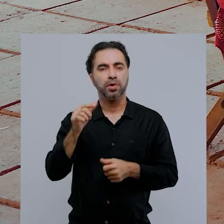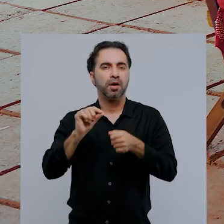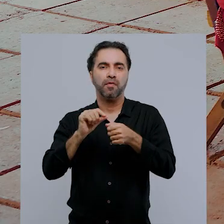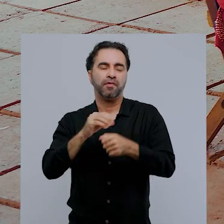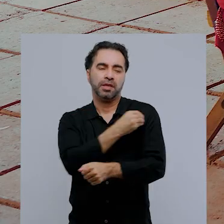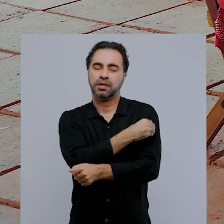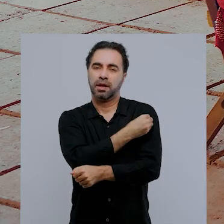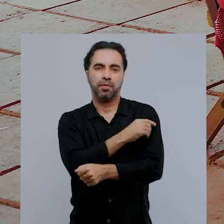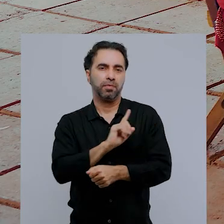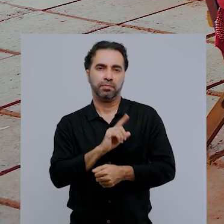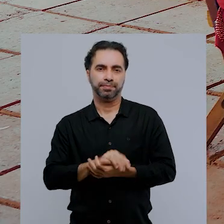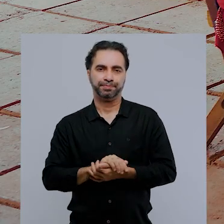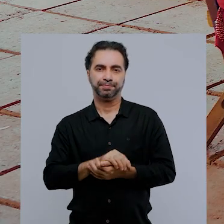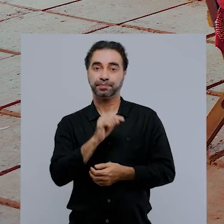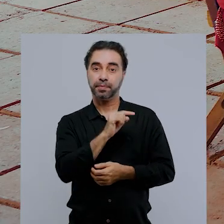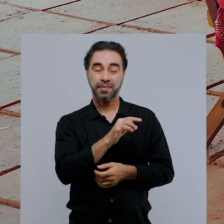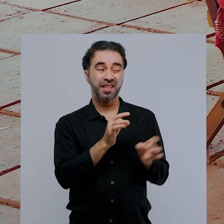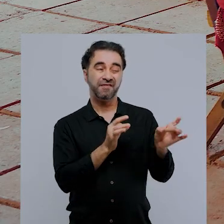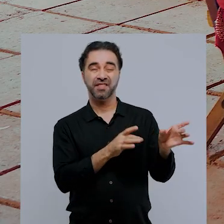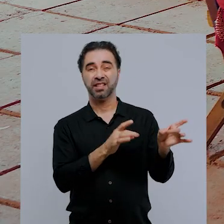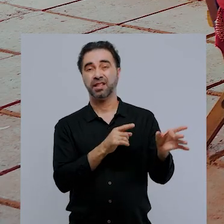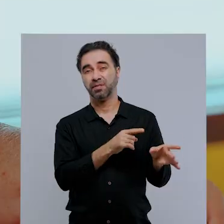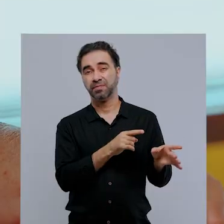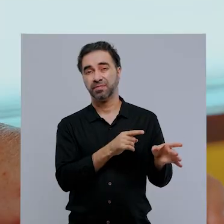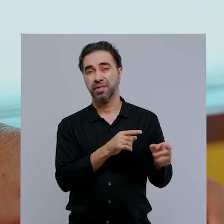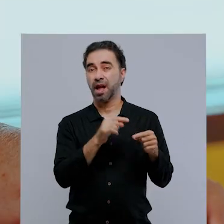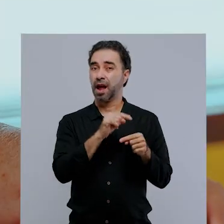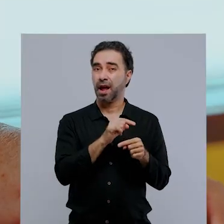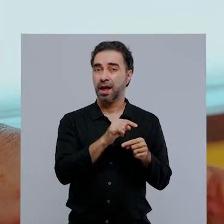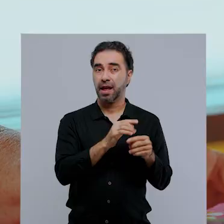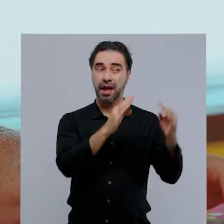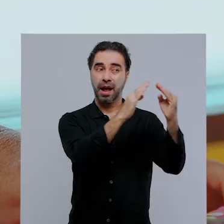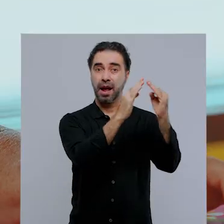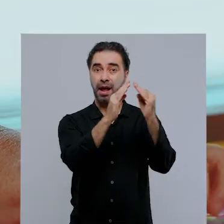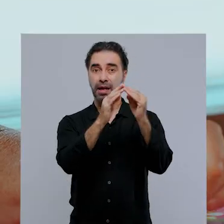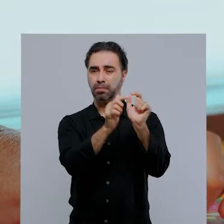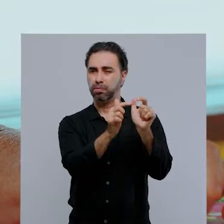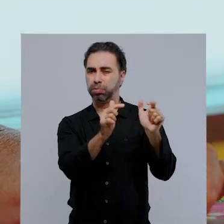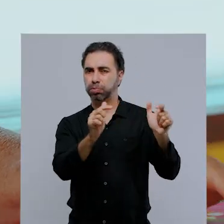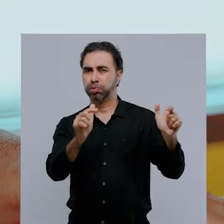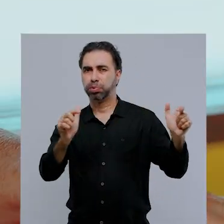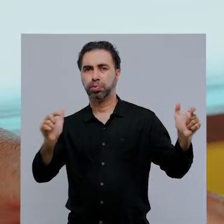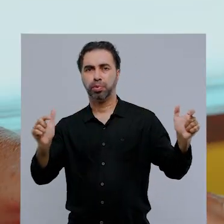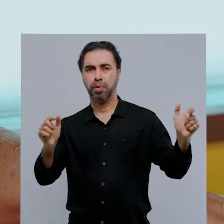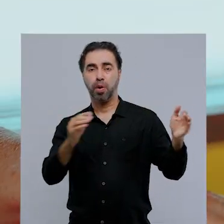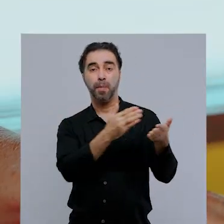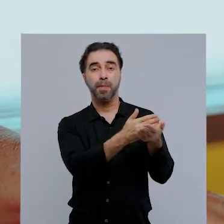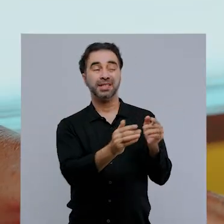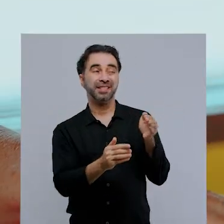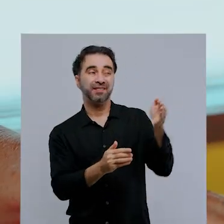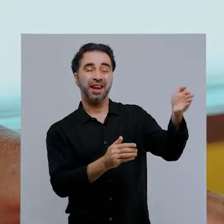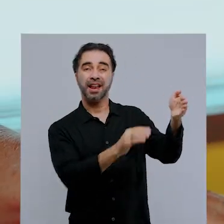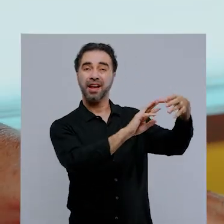álcool. Aí eles venderam, né? Aí a colônia era enorme. Começava lá no